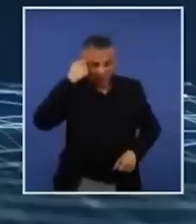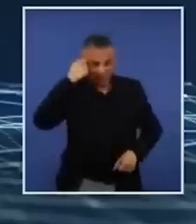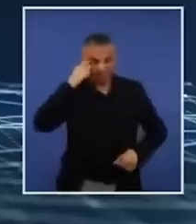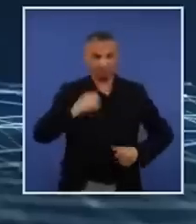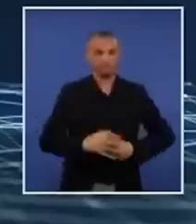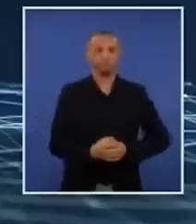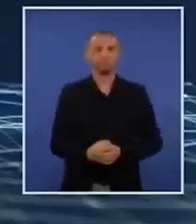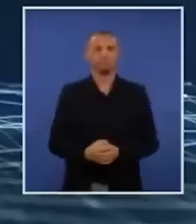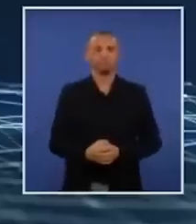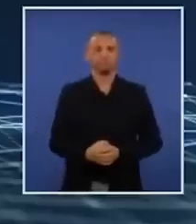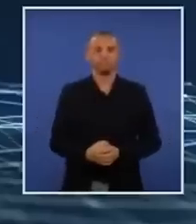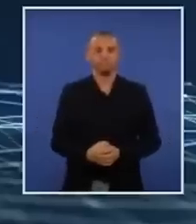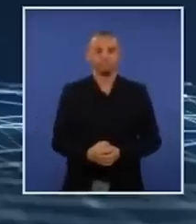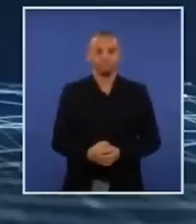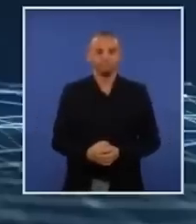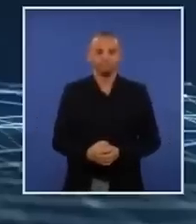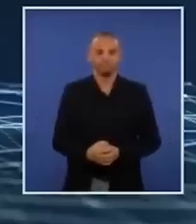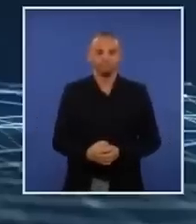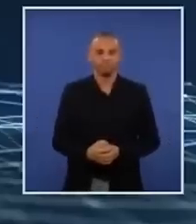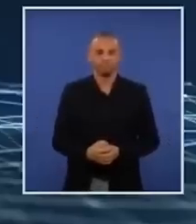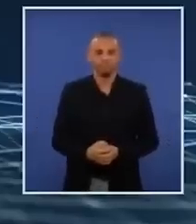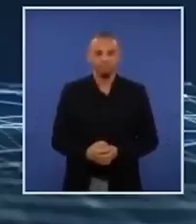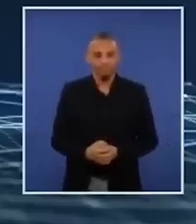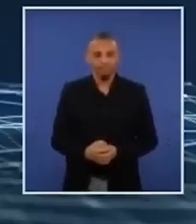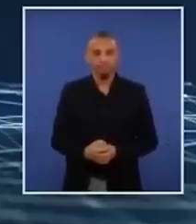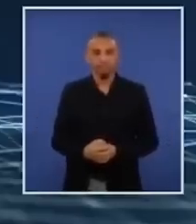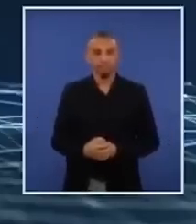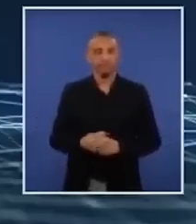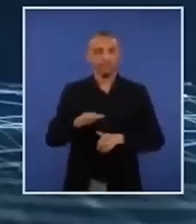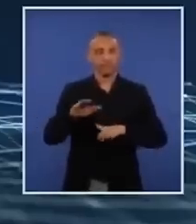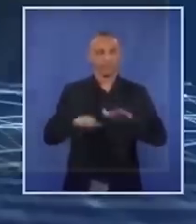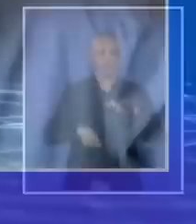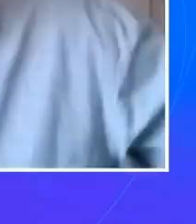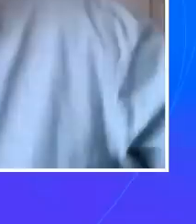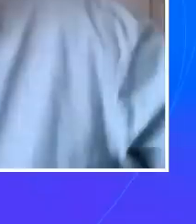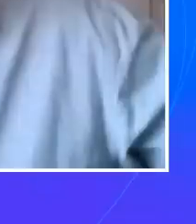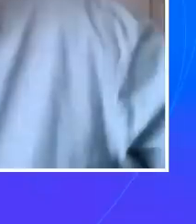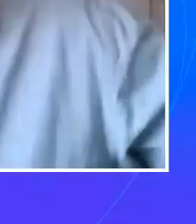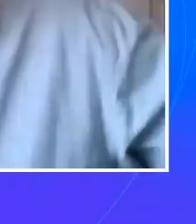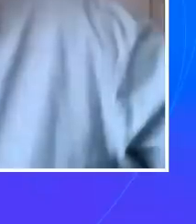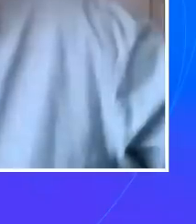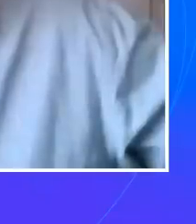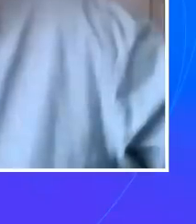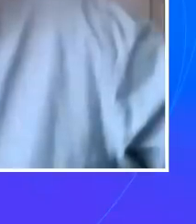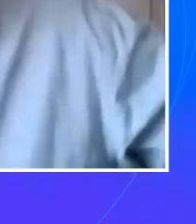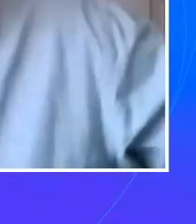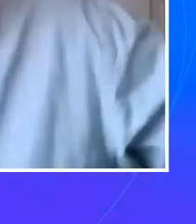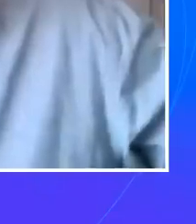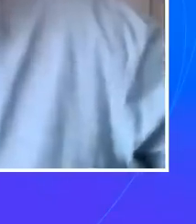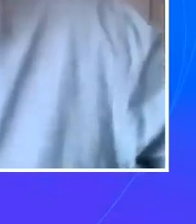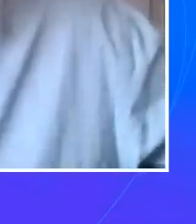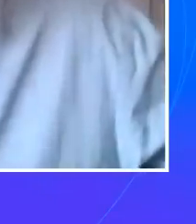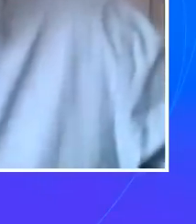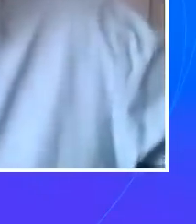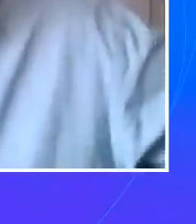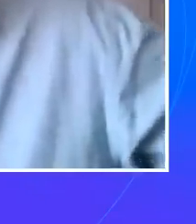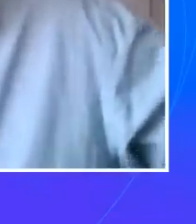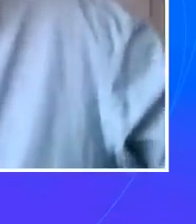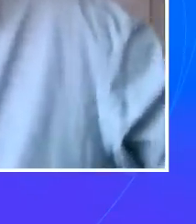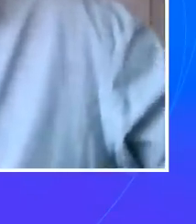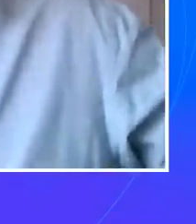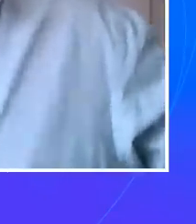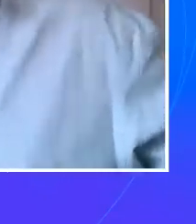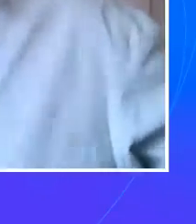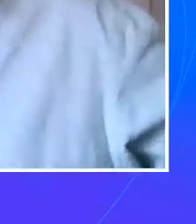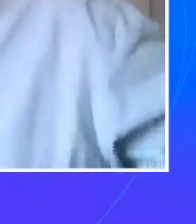1,5 ponto percentual para mais ou para menos parece muito o ipack Datafolha Qual que é a tua avaliação